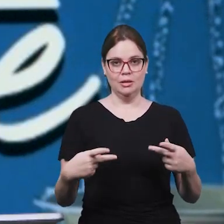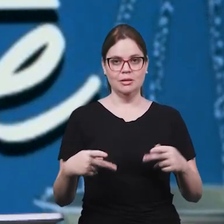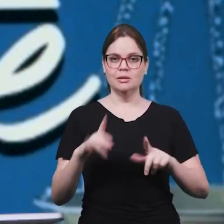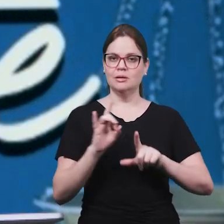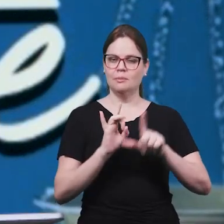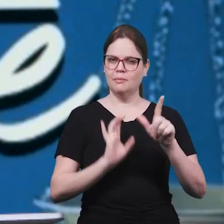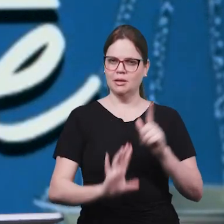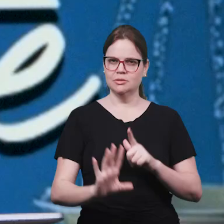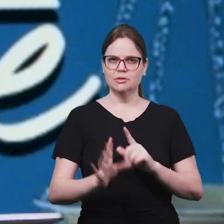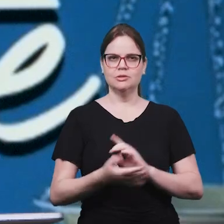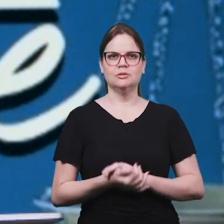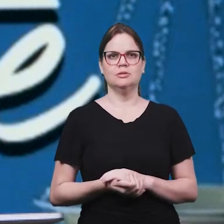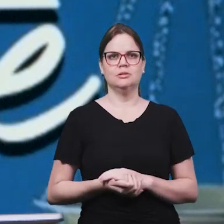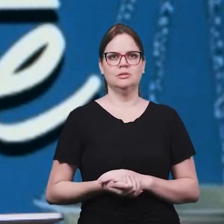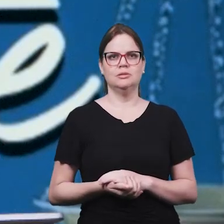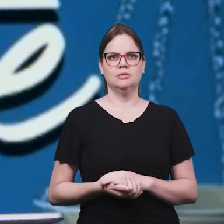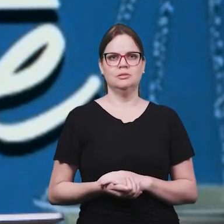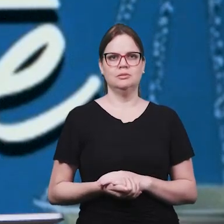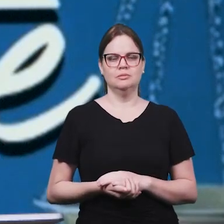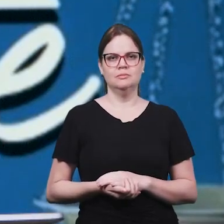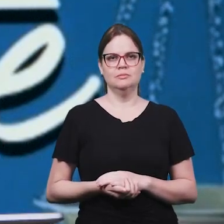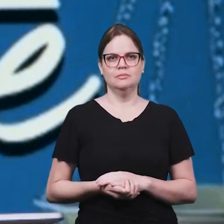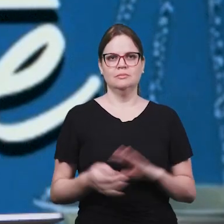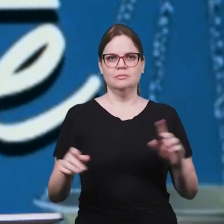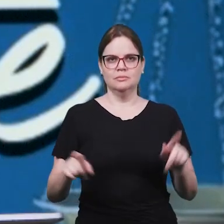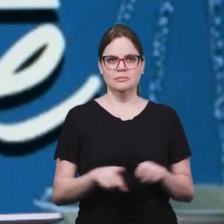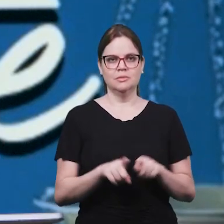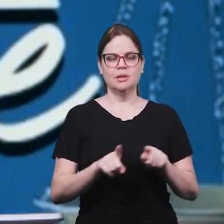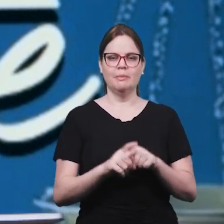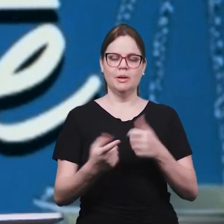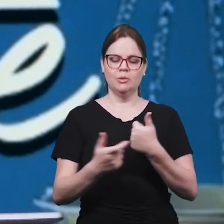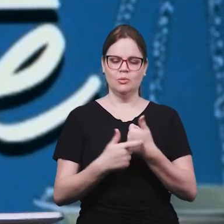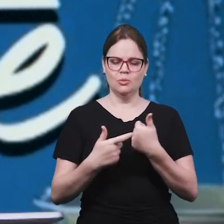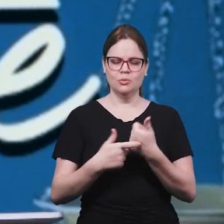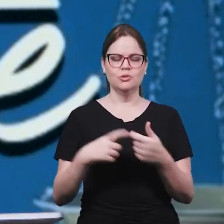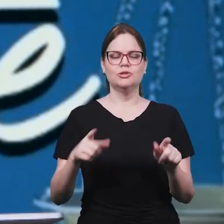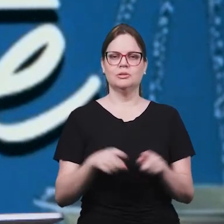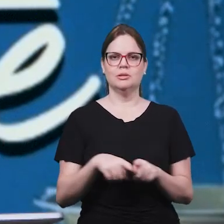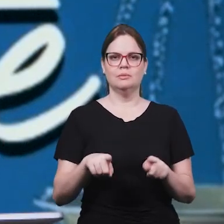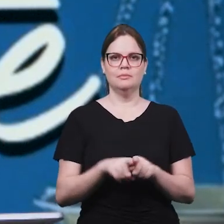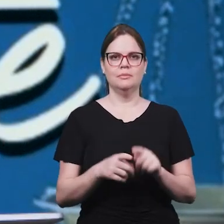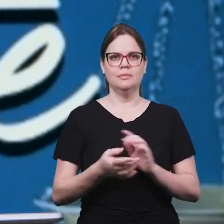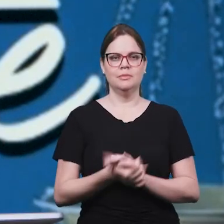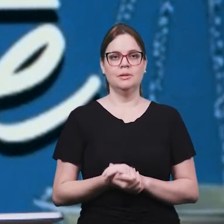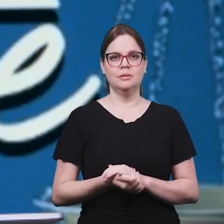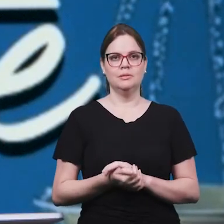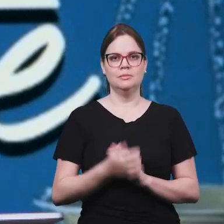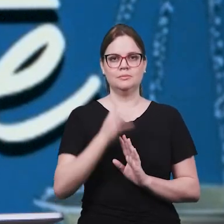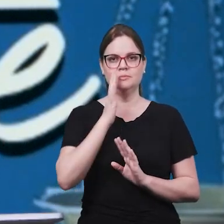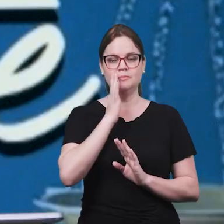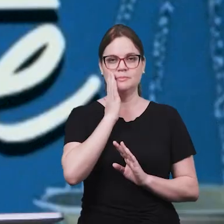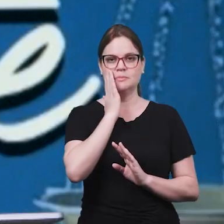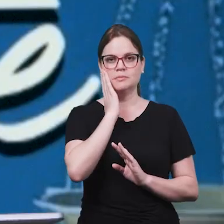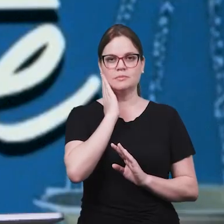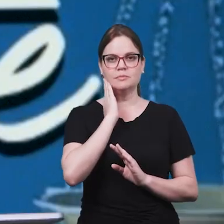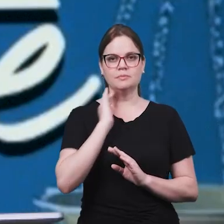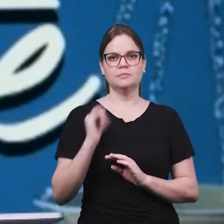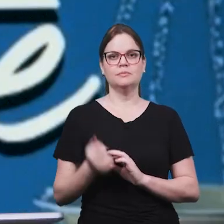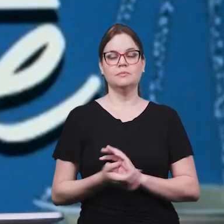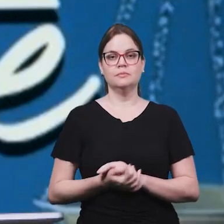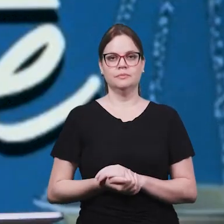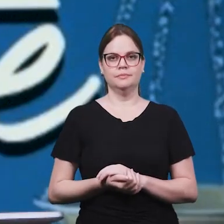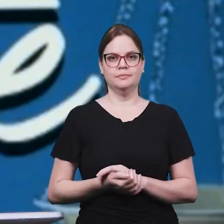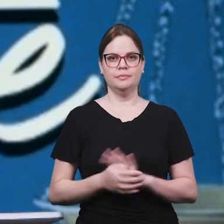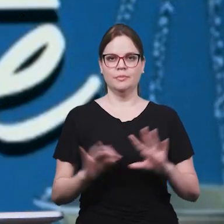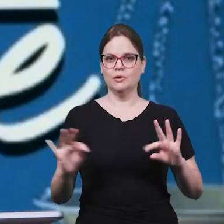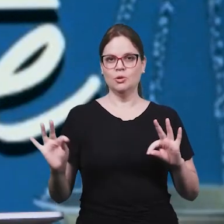nosso assunto, compartilhe também, dando aí o seu like e fazendo toda aquilo que é próprio, né, de quem